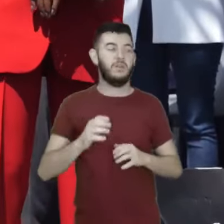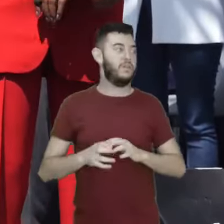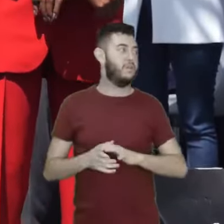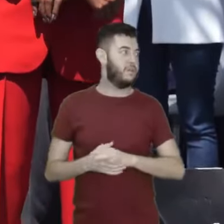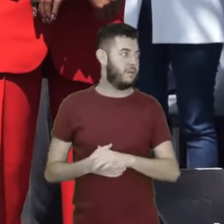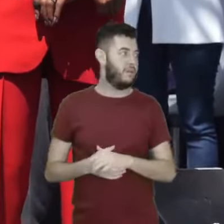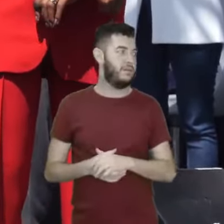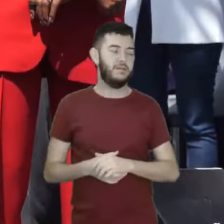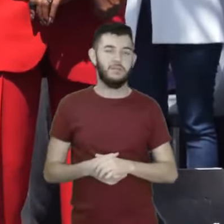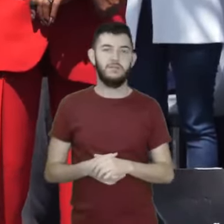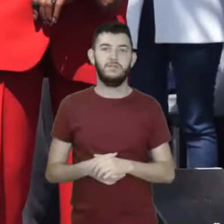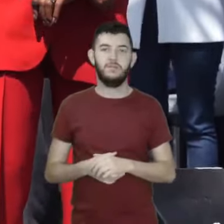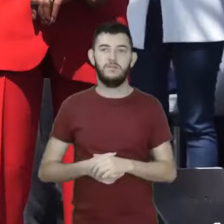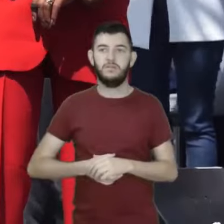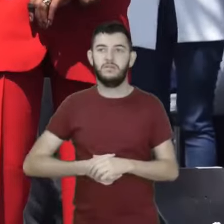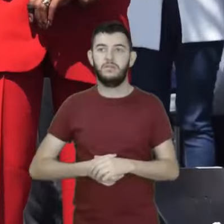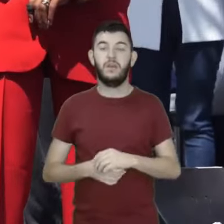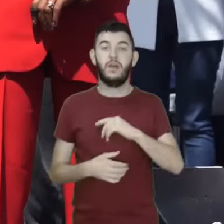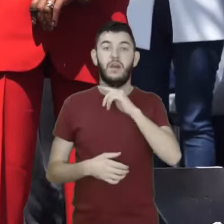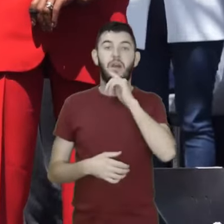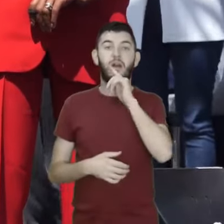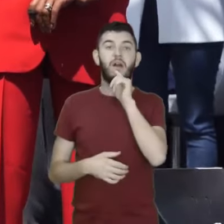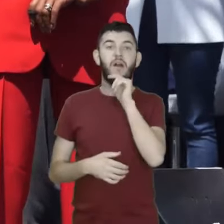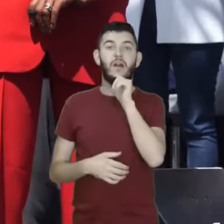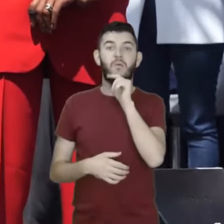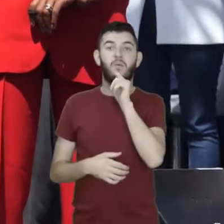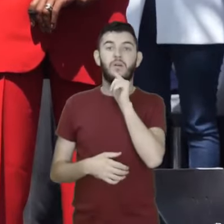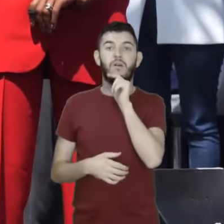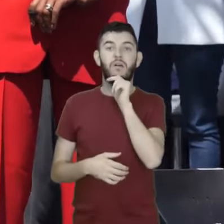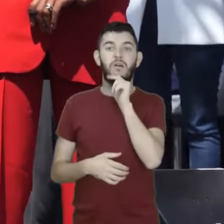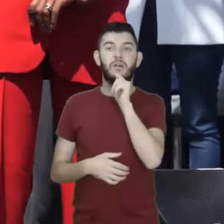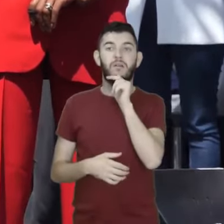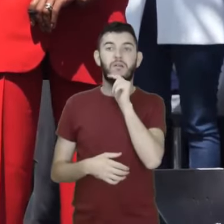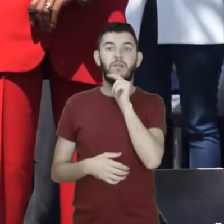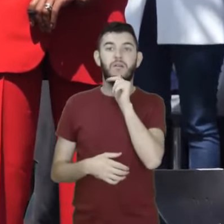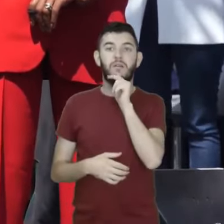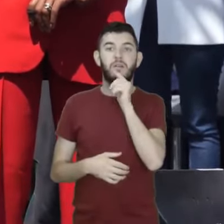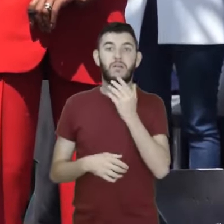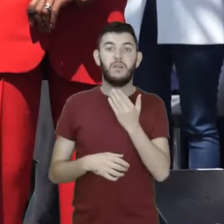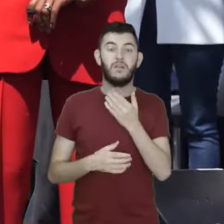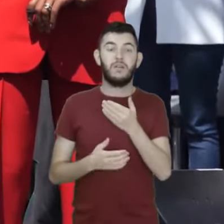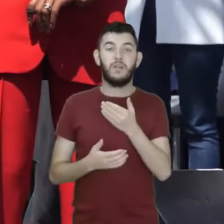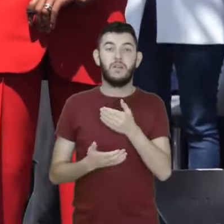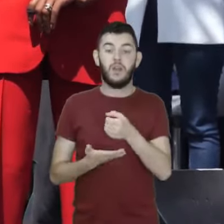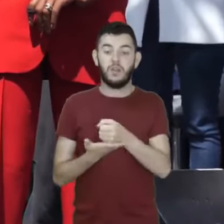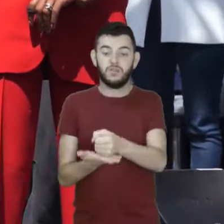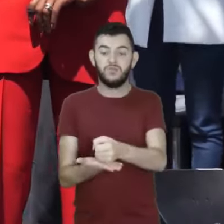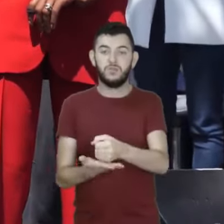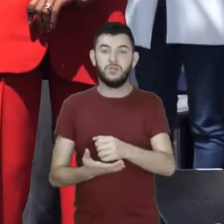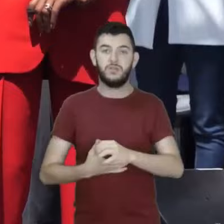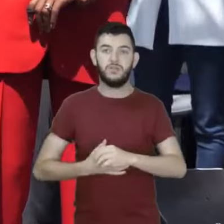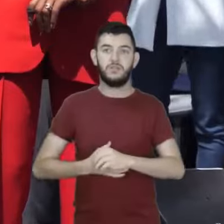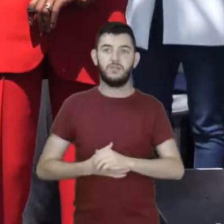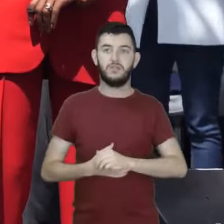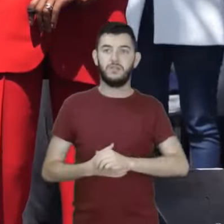Água, água, e tirar ela desse sufoco aí. Tem que tirar ela desse